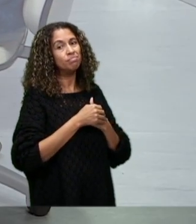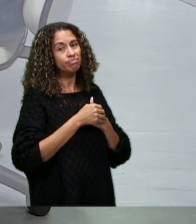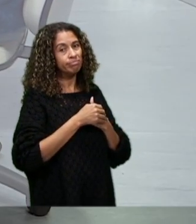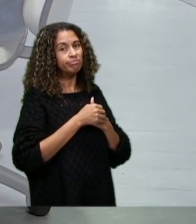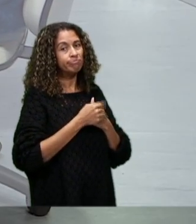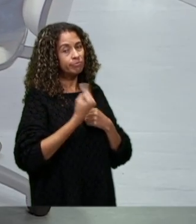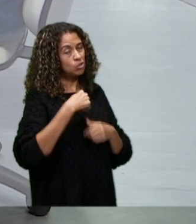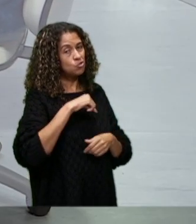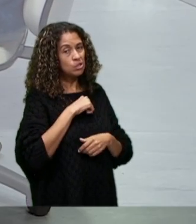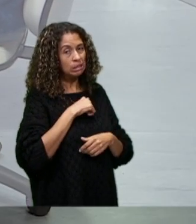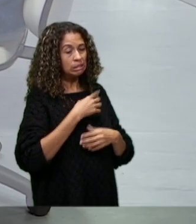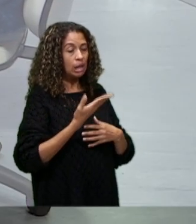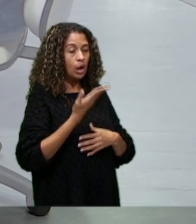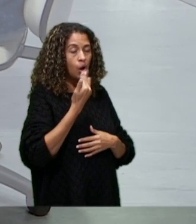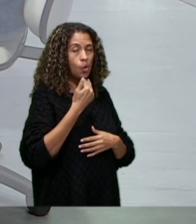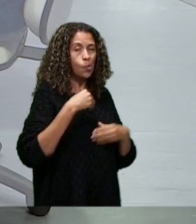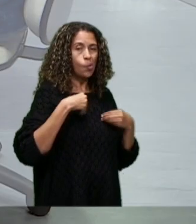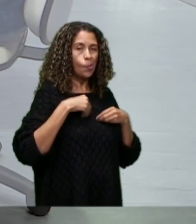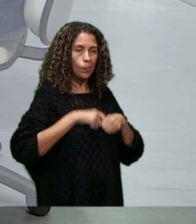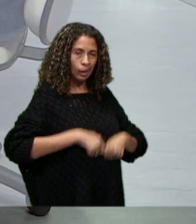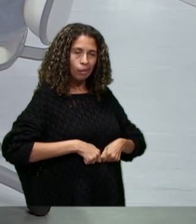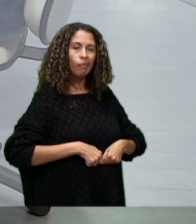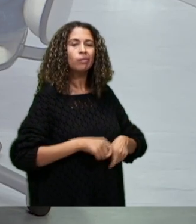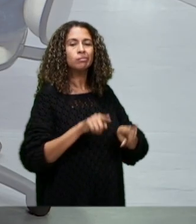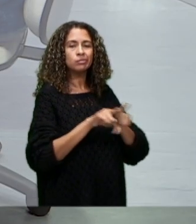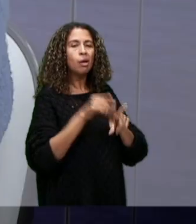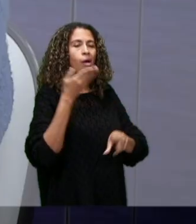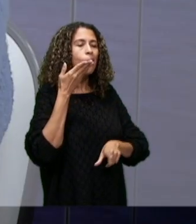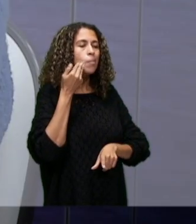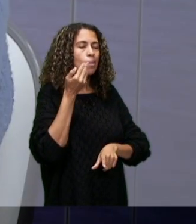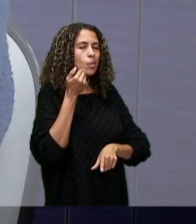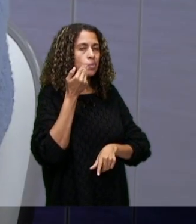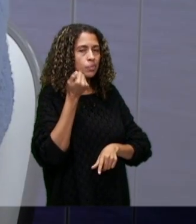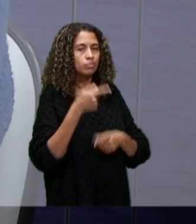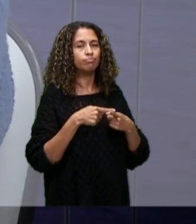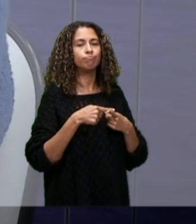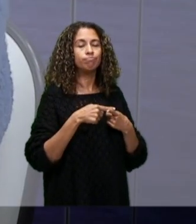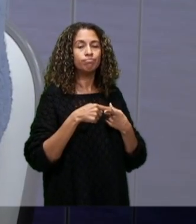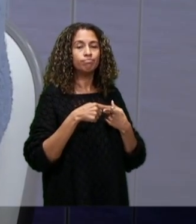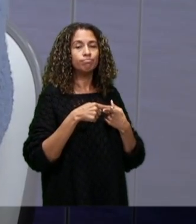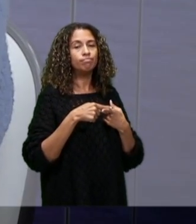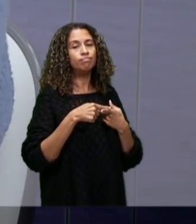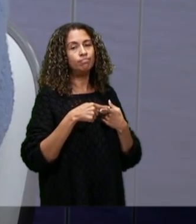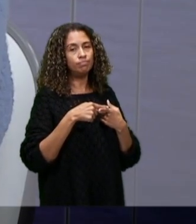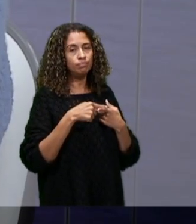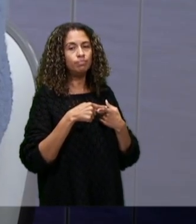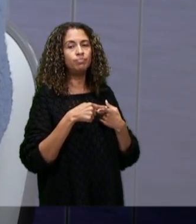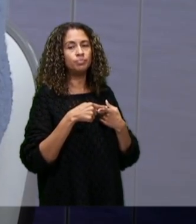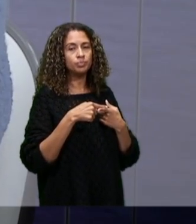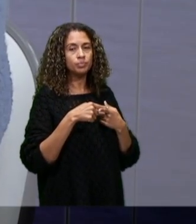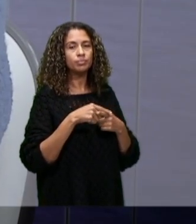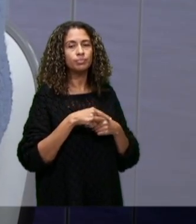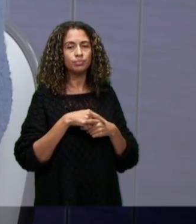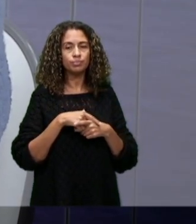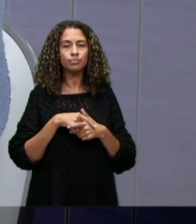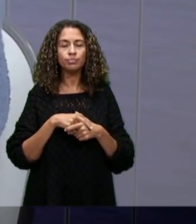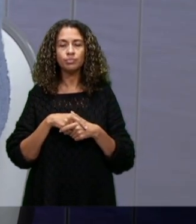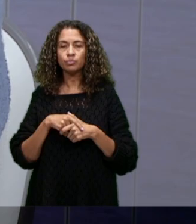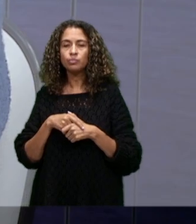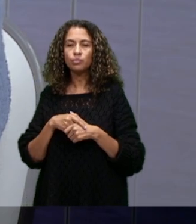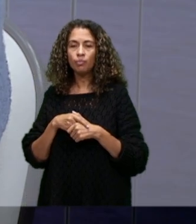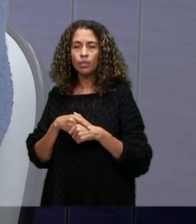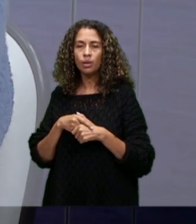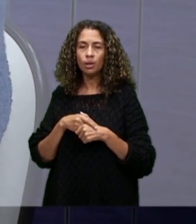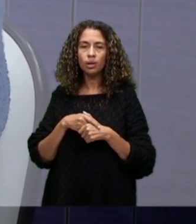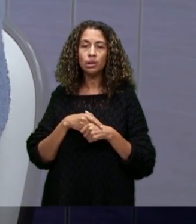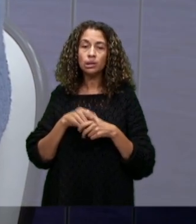a gente tem consumido esse microplástico. últimos dados mostram que a gente ingere